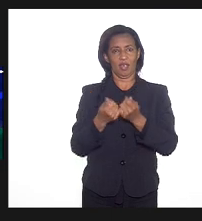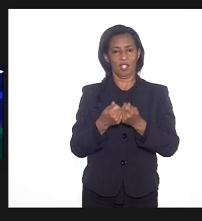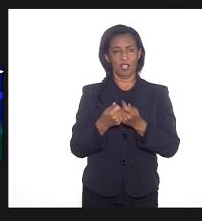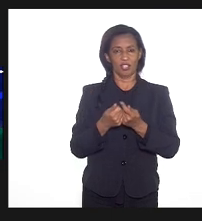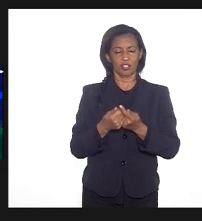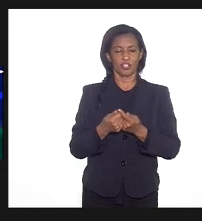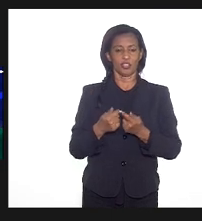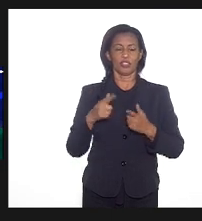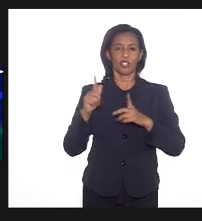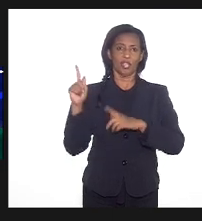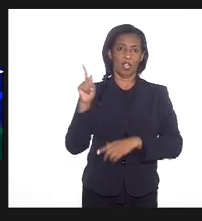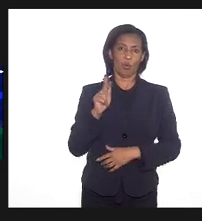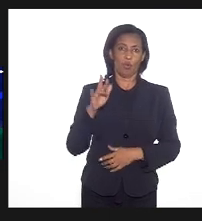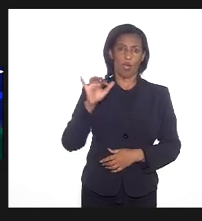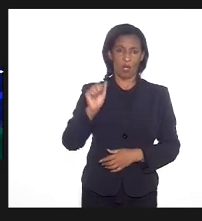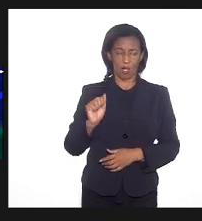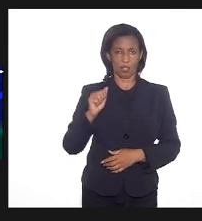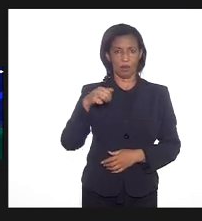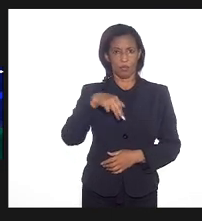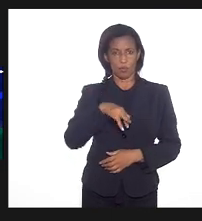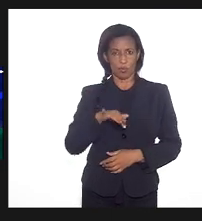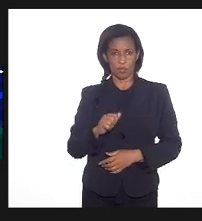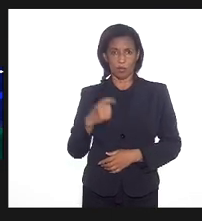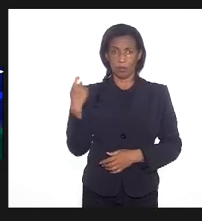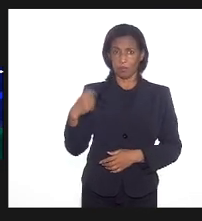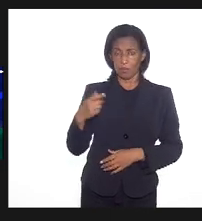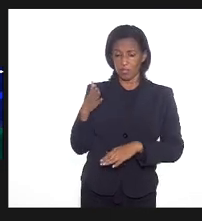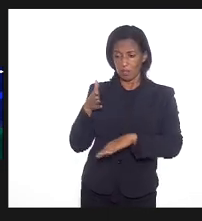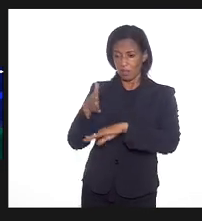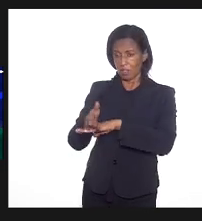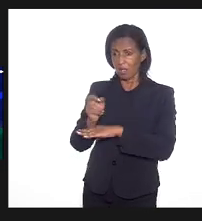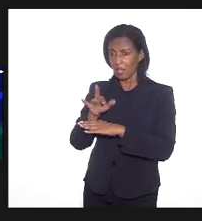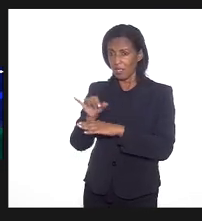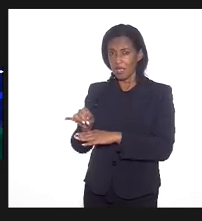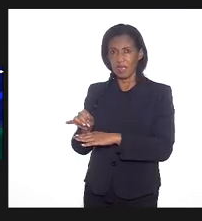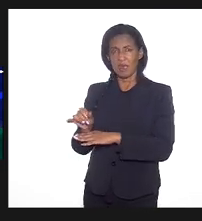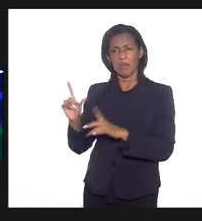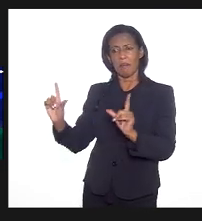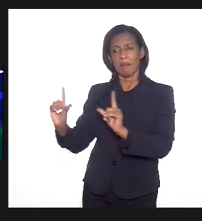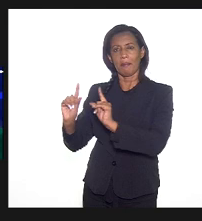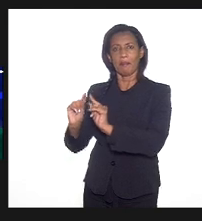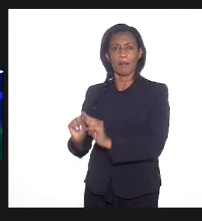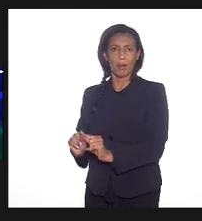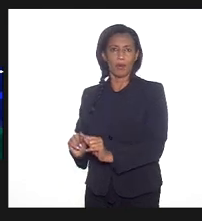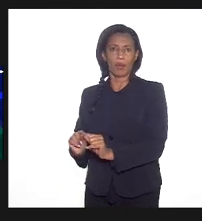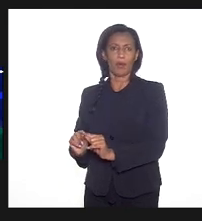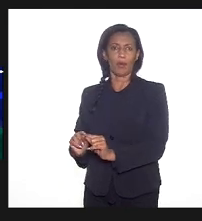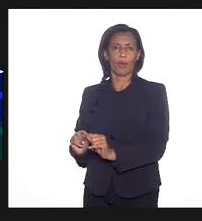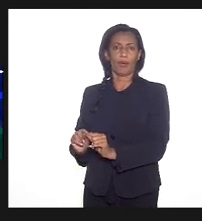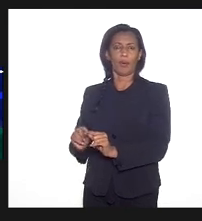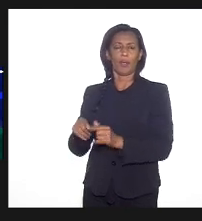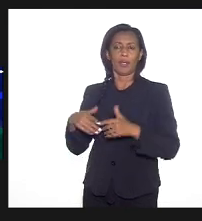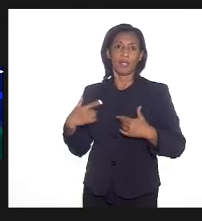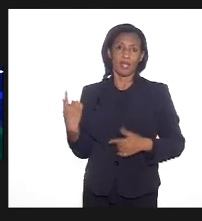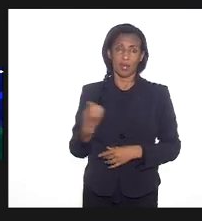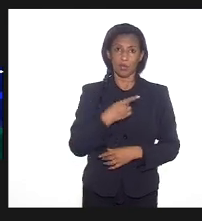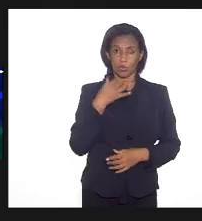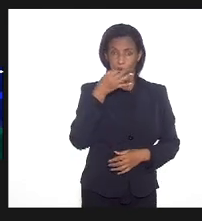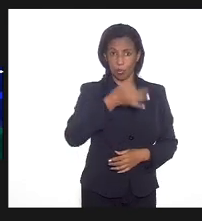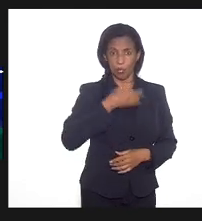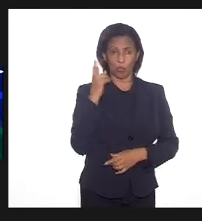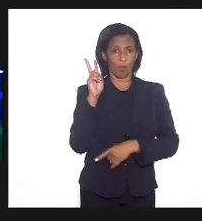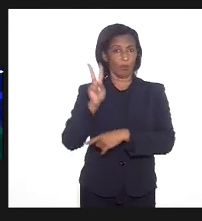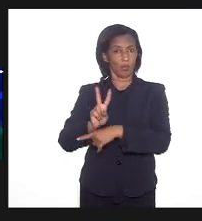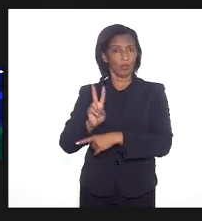de que a guarda municipal tem que atuar nos crimes de menor potencial ofensivo e, fundamentalmente, nessa questão da